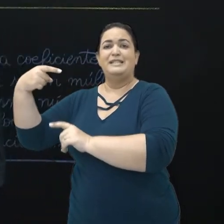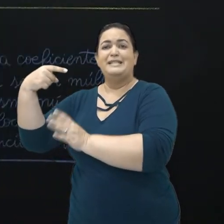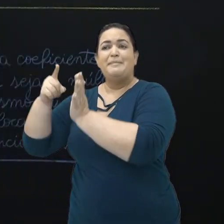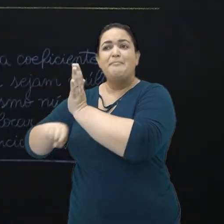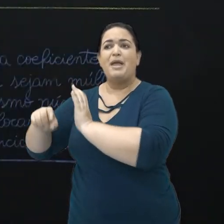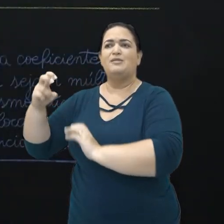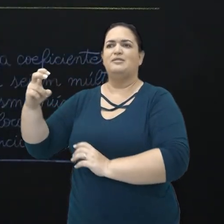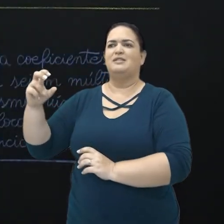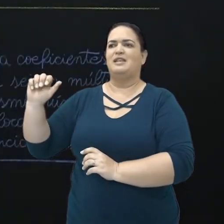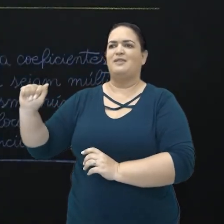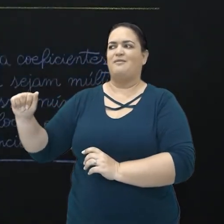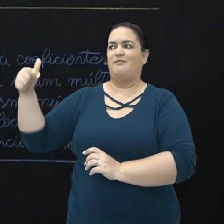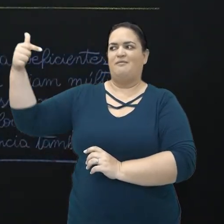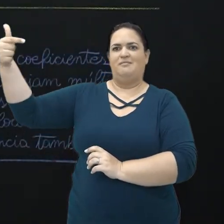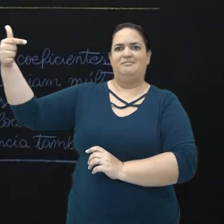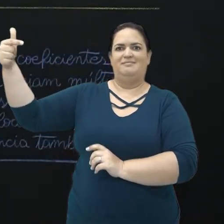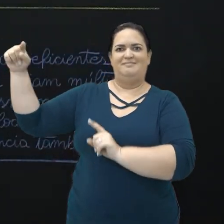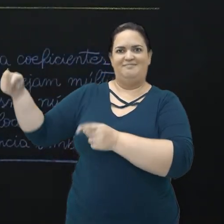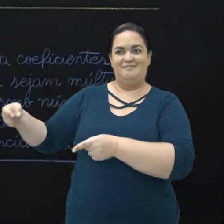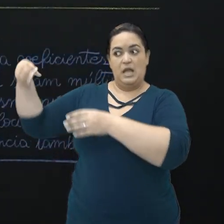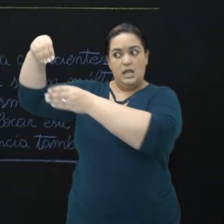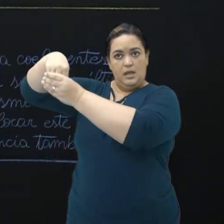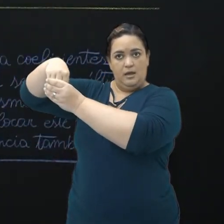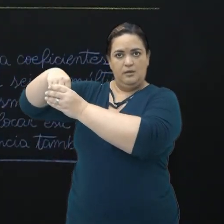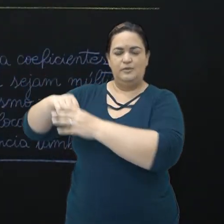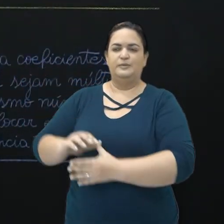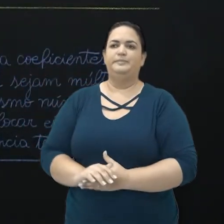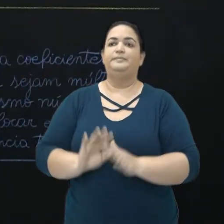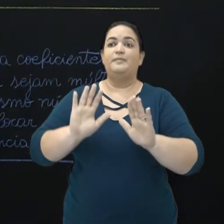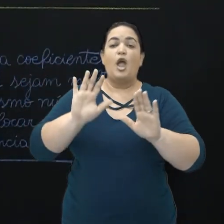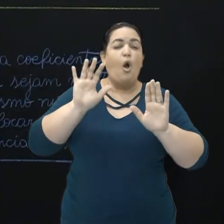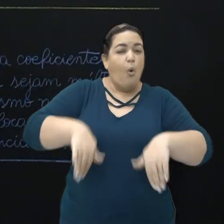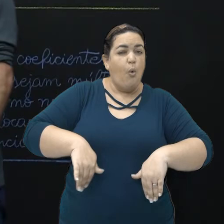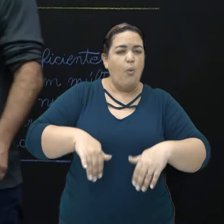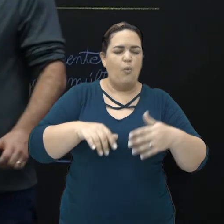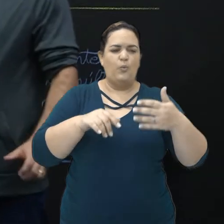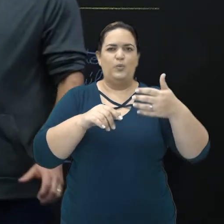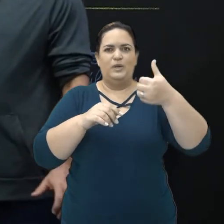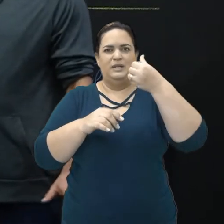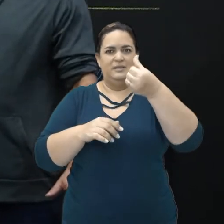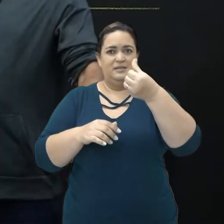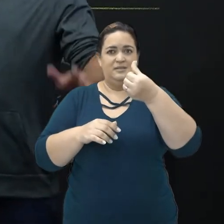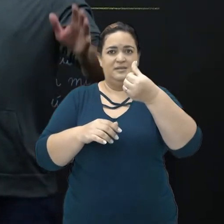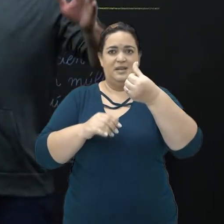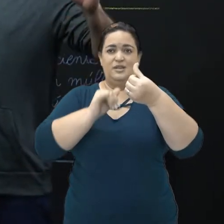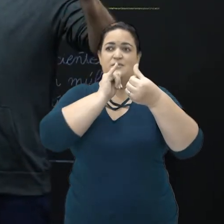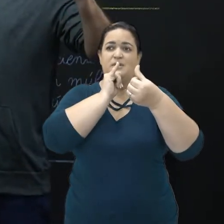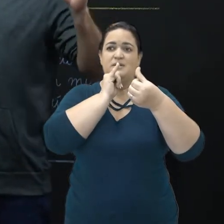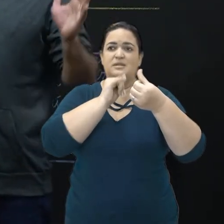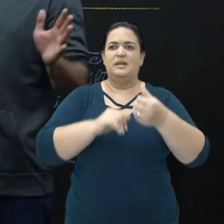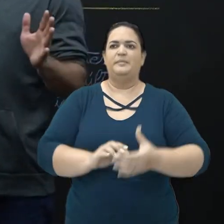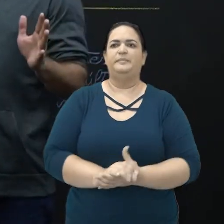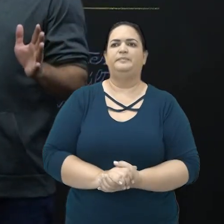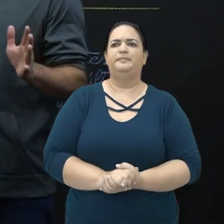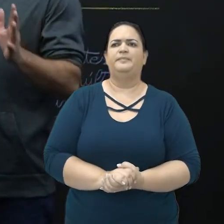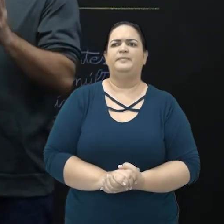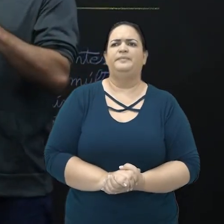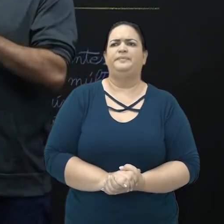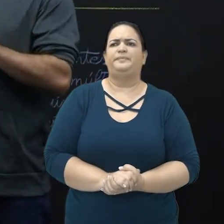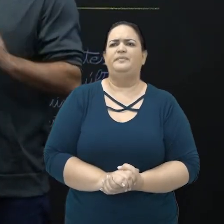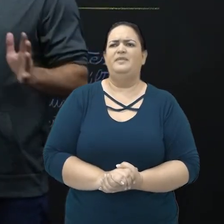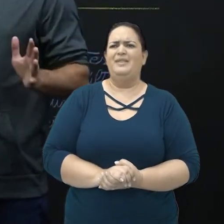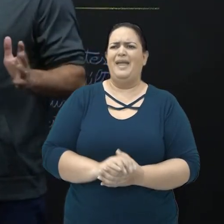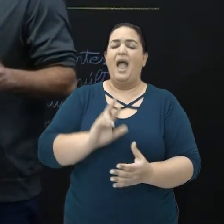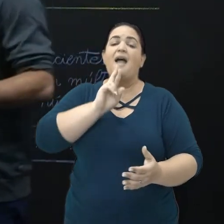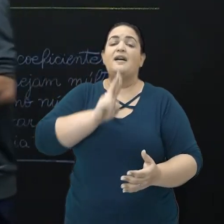Perfeito? E por último, reparem, o nosso fator comum é 4x ao cubo. Aí tu pergunta, peraí, professor, você está me